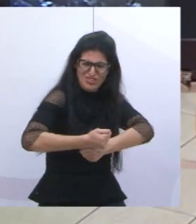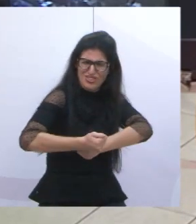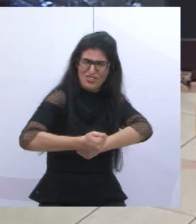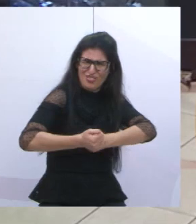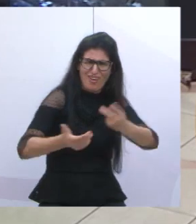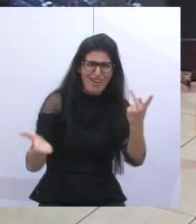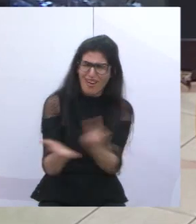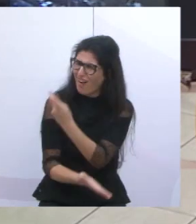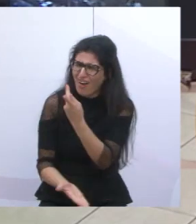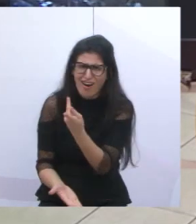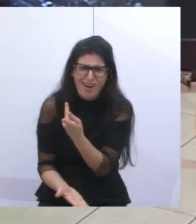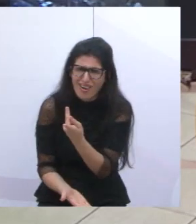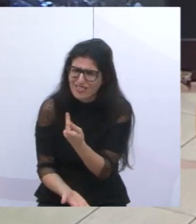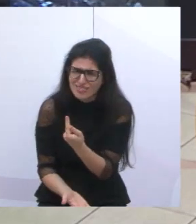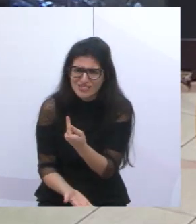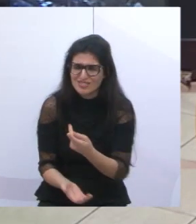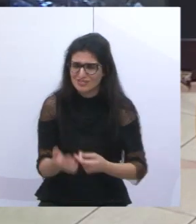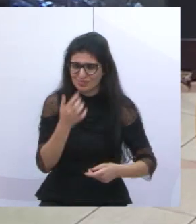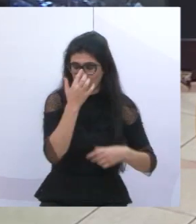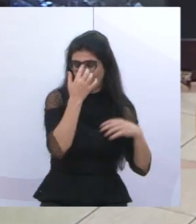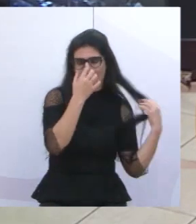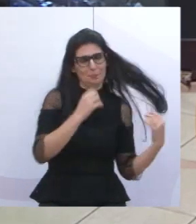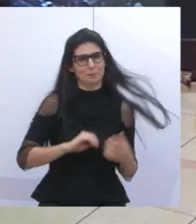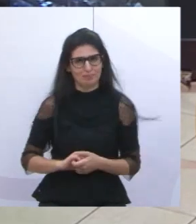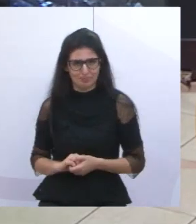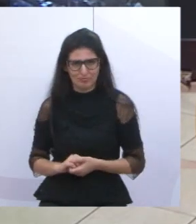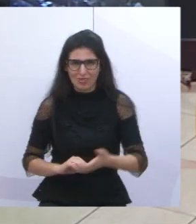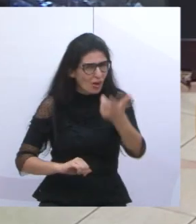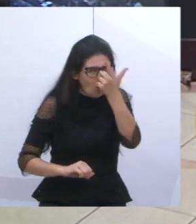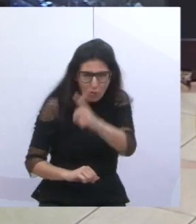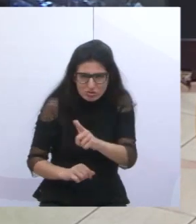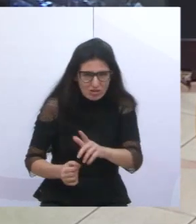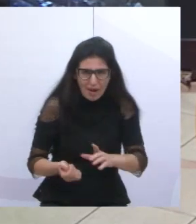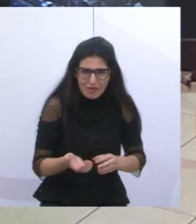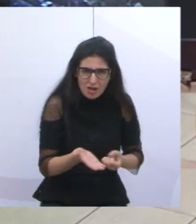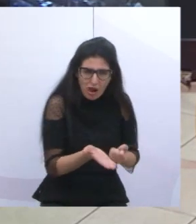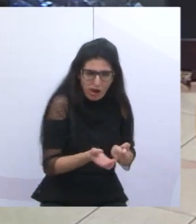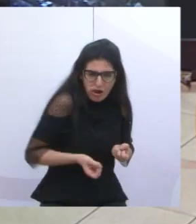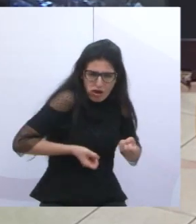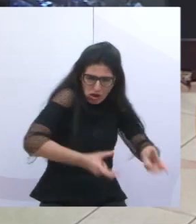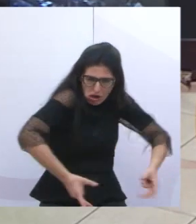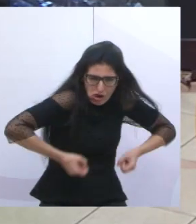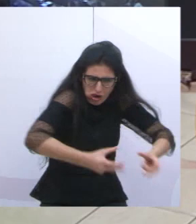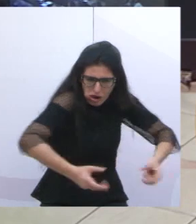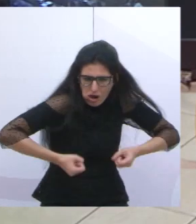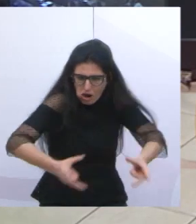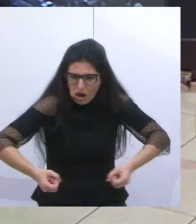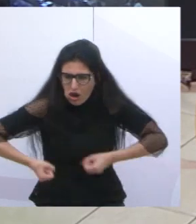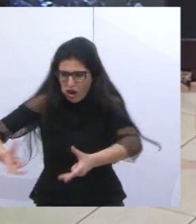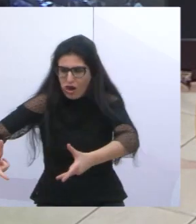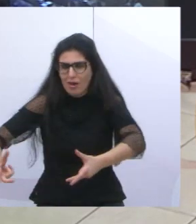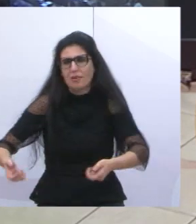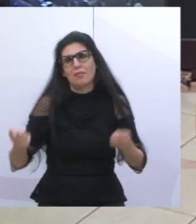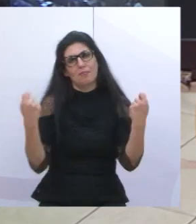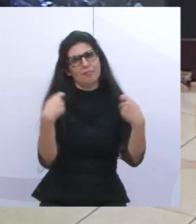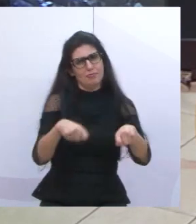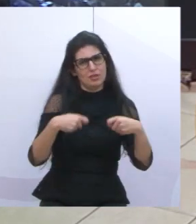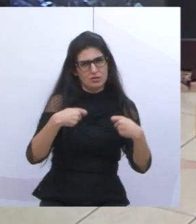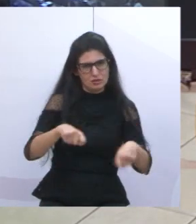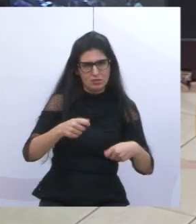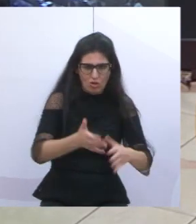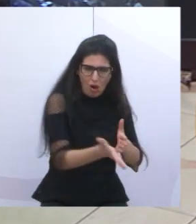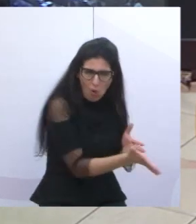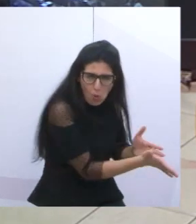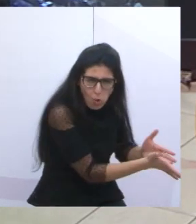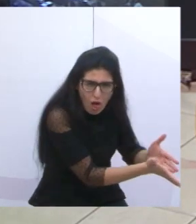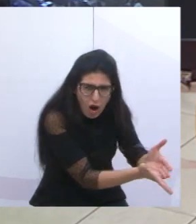Porque na medida em que seu caixa não está honrando com as suas despesas, é necessário você ter uma máquina que cobre,